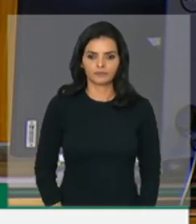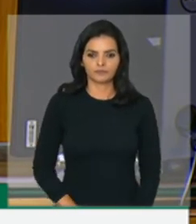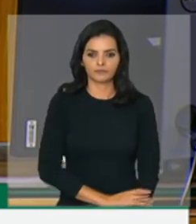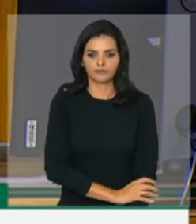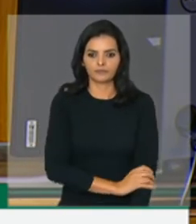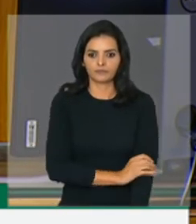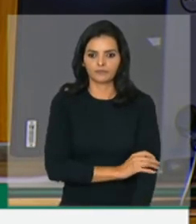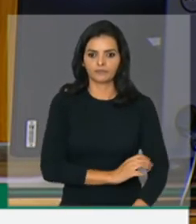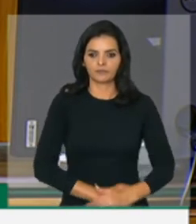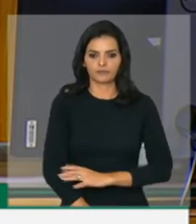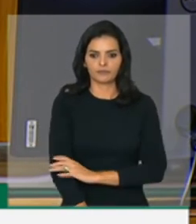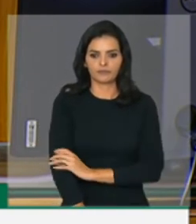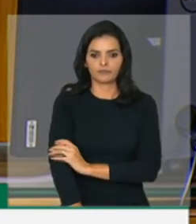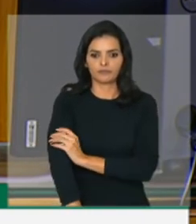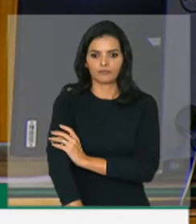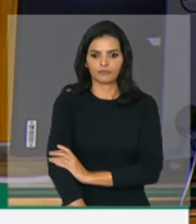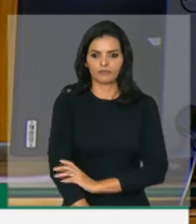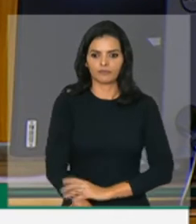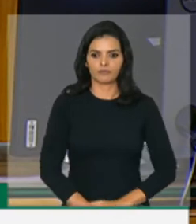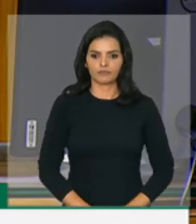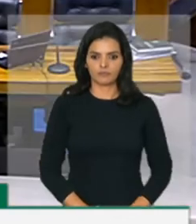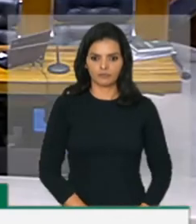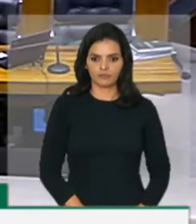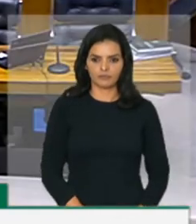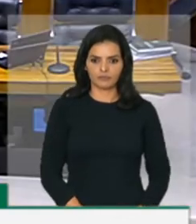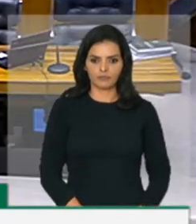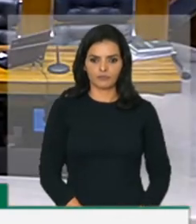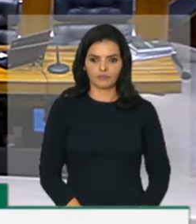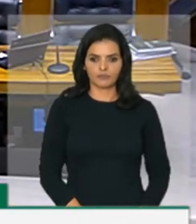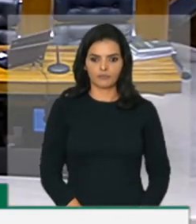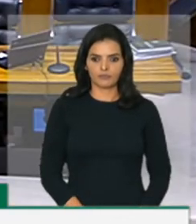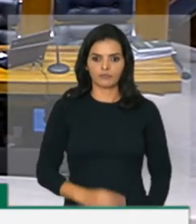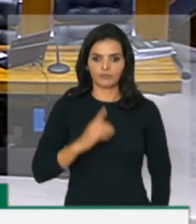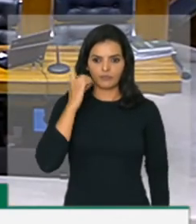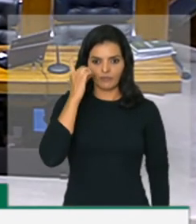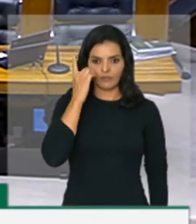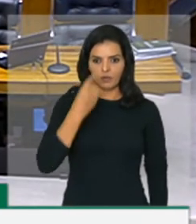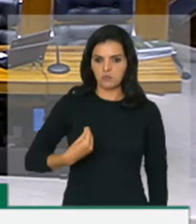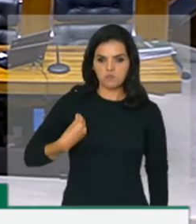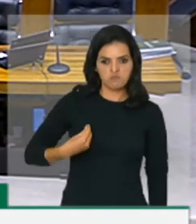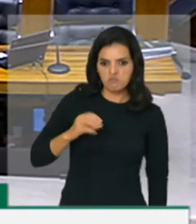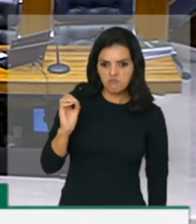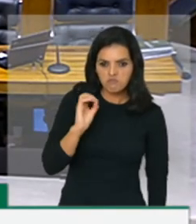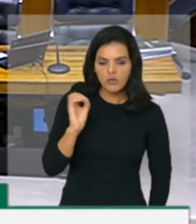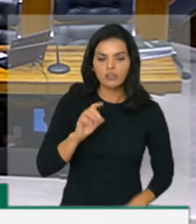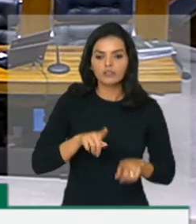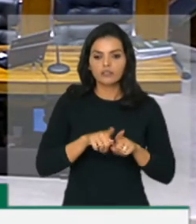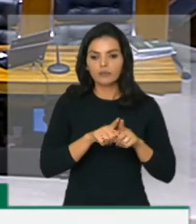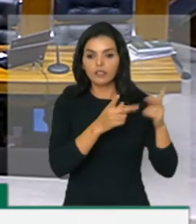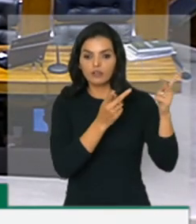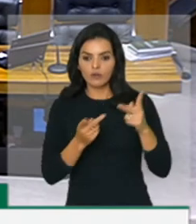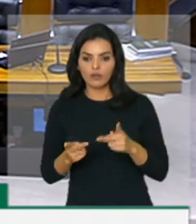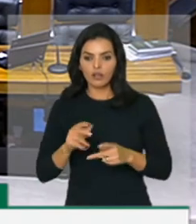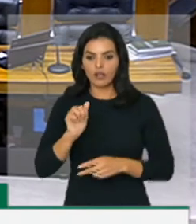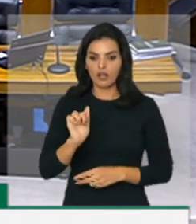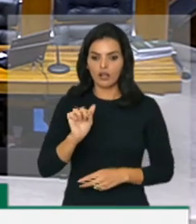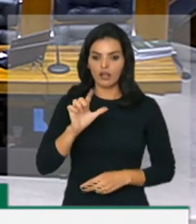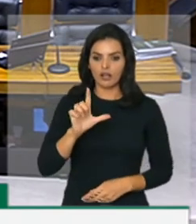Está na sala? Não. O deputado não se encontra na sala. Convido, então, o deputado